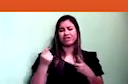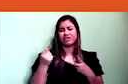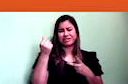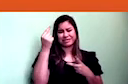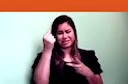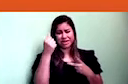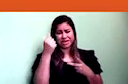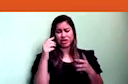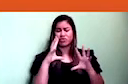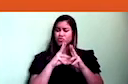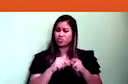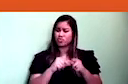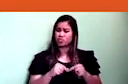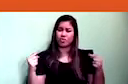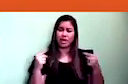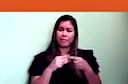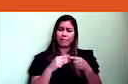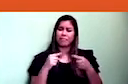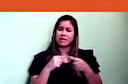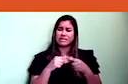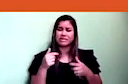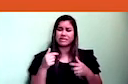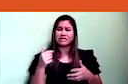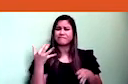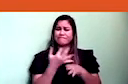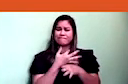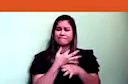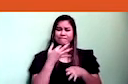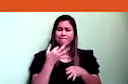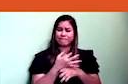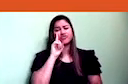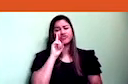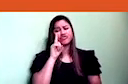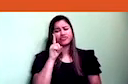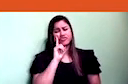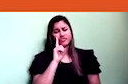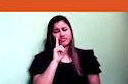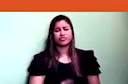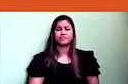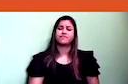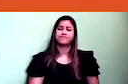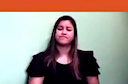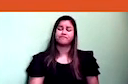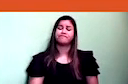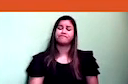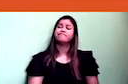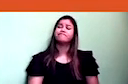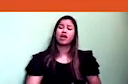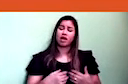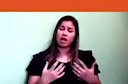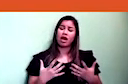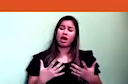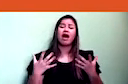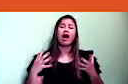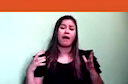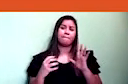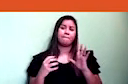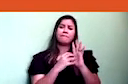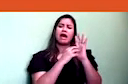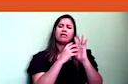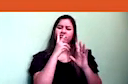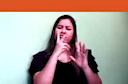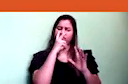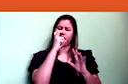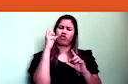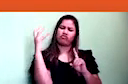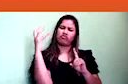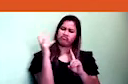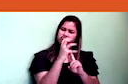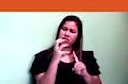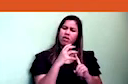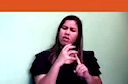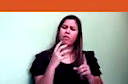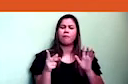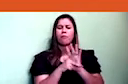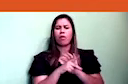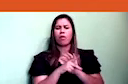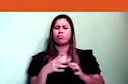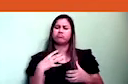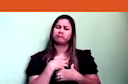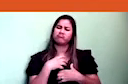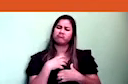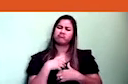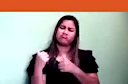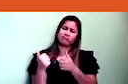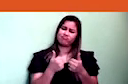dia a dia pode impactar no nosso bem-estar. Então, com isso, pessoal, né, eu posso perguntar para você, mas qual a importância da